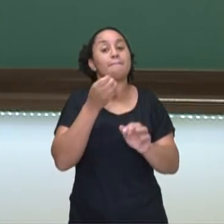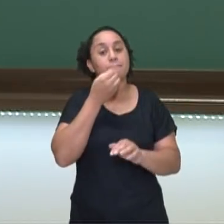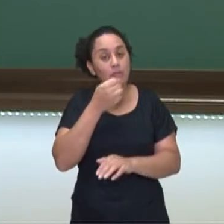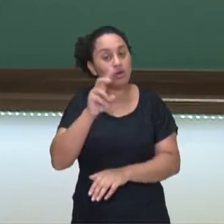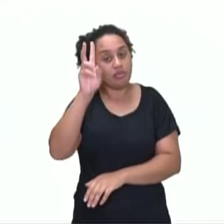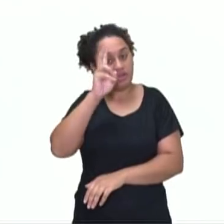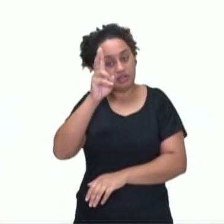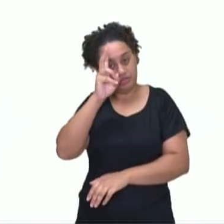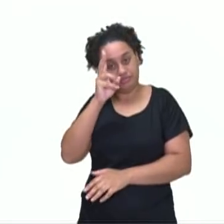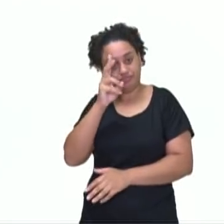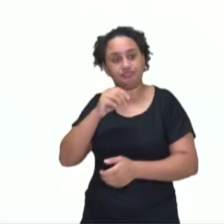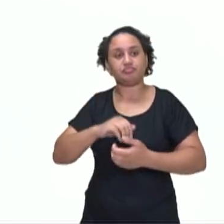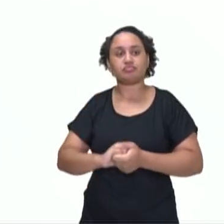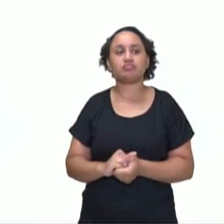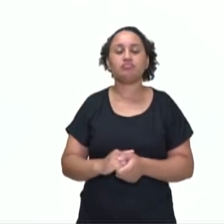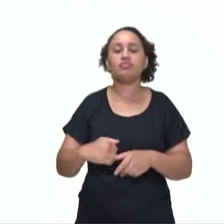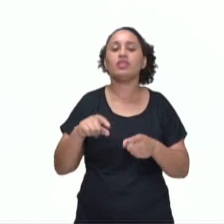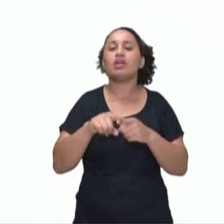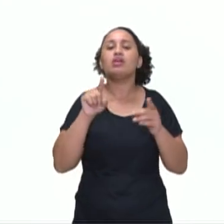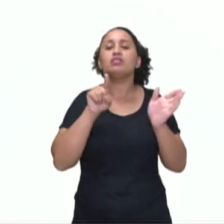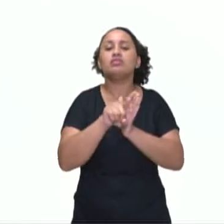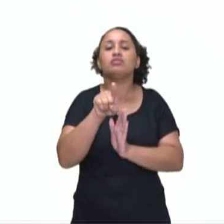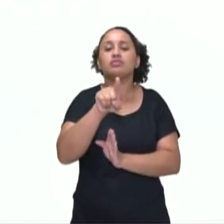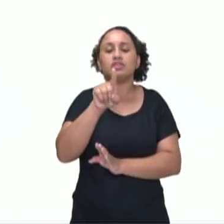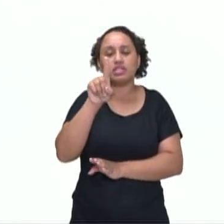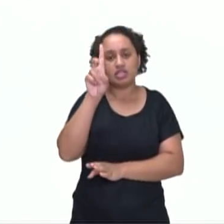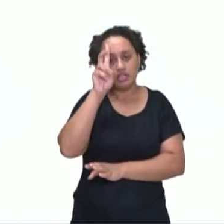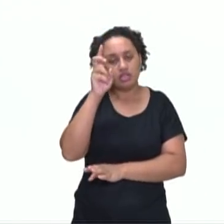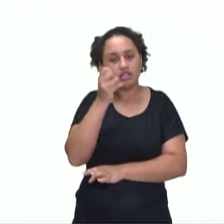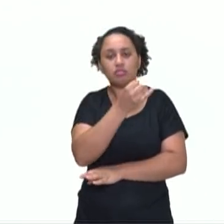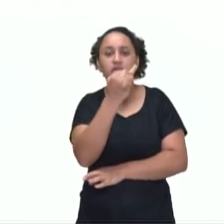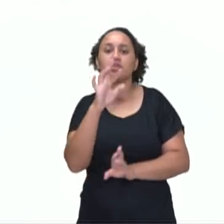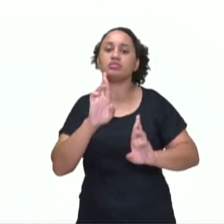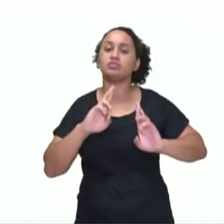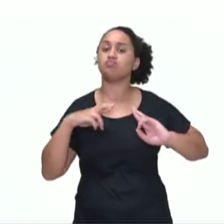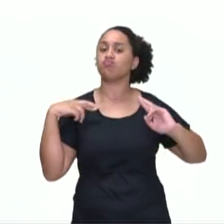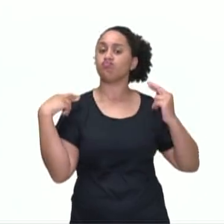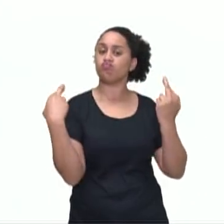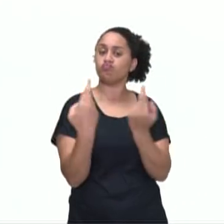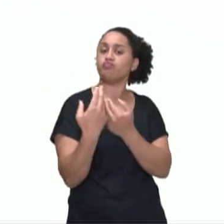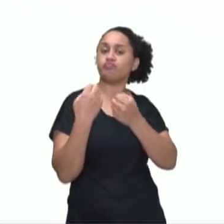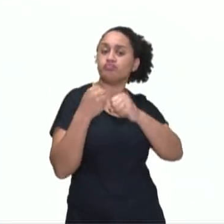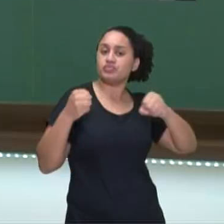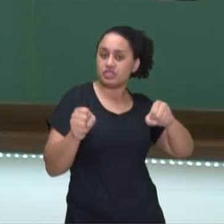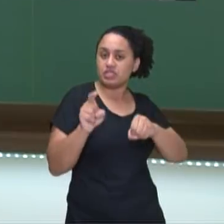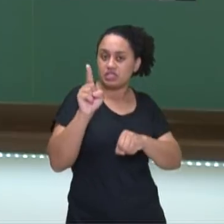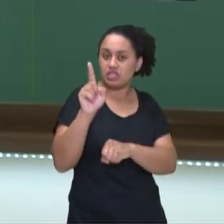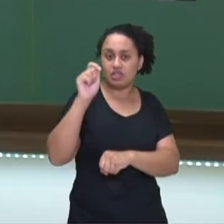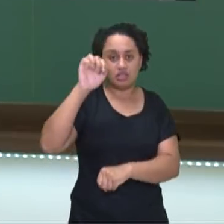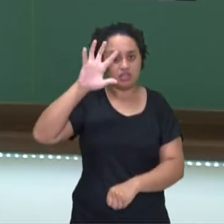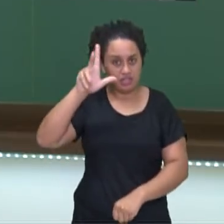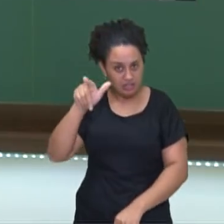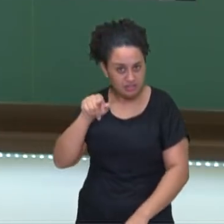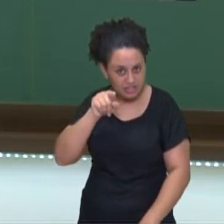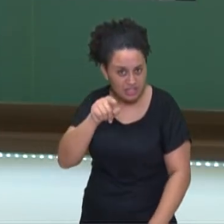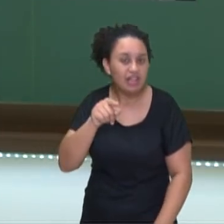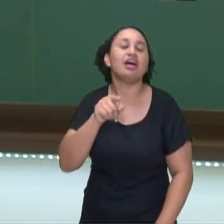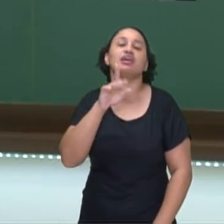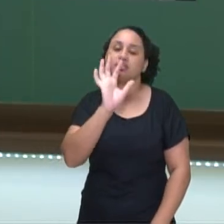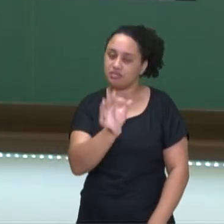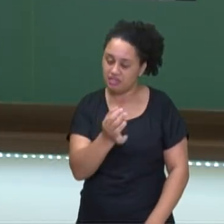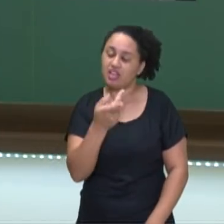isso. Você lembra alguns dos grandes reinos históricos da África? Lembra os nomes de alguns? Boa, isso aí, já vai